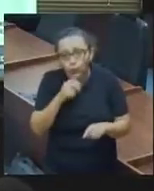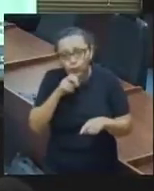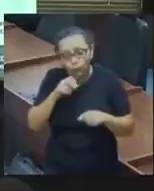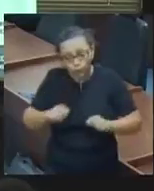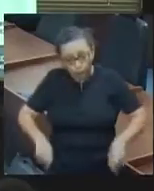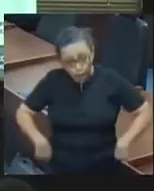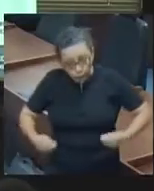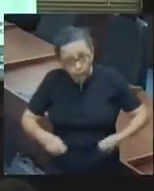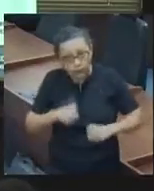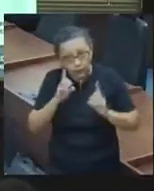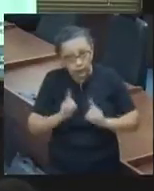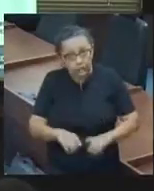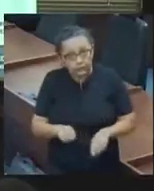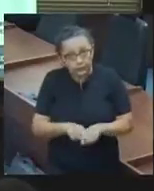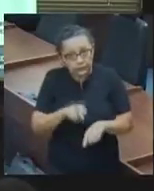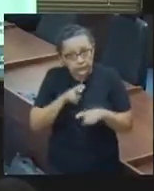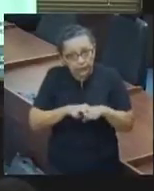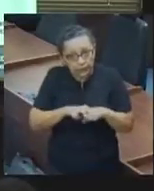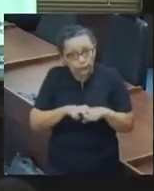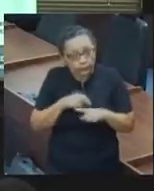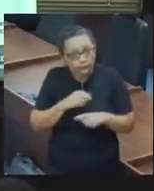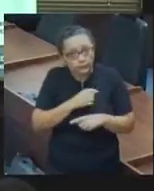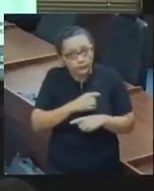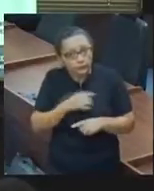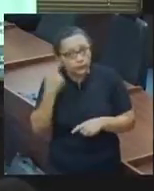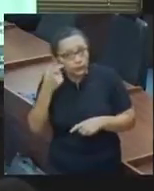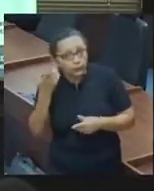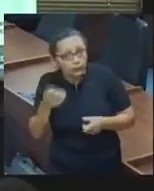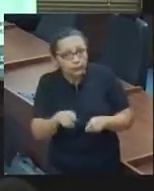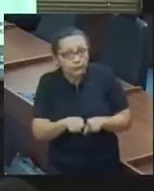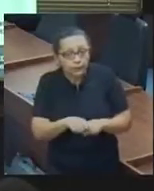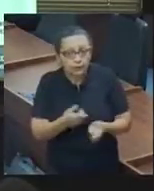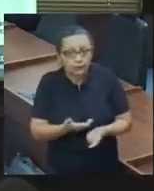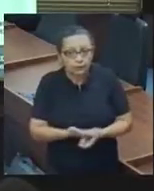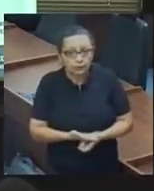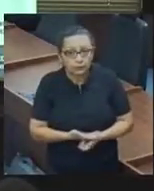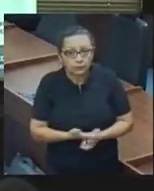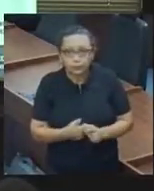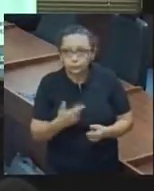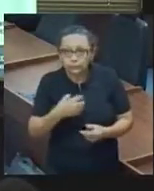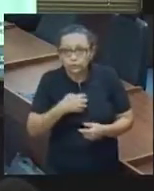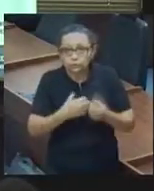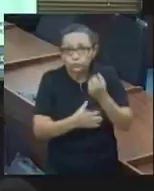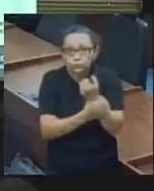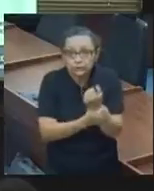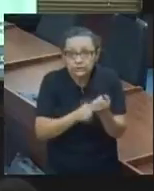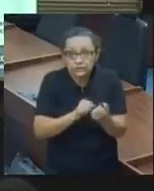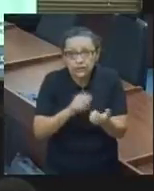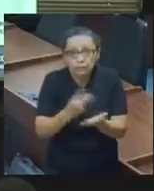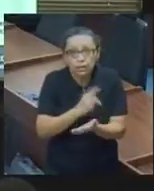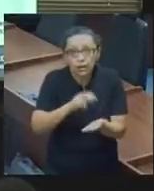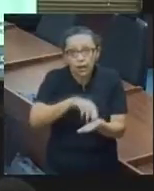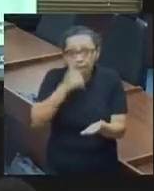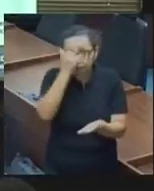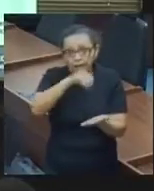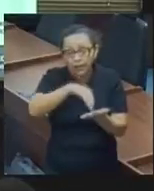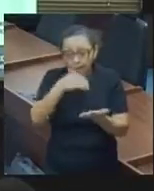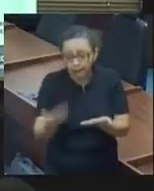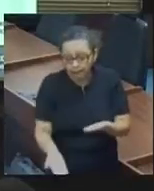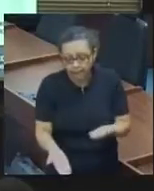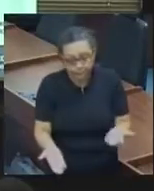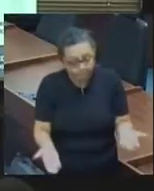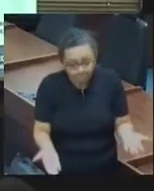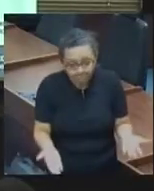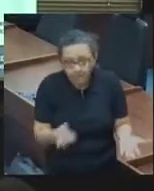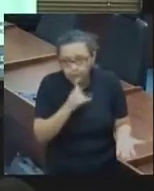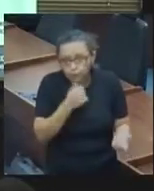frederico que é é que num caso cai ali não tem como se defender né não ele